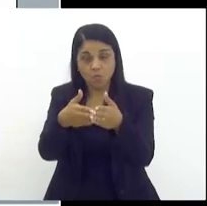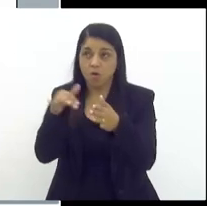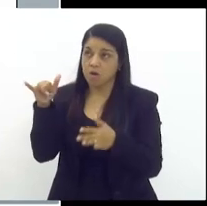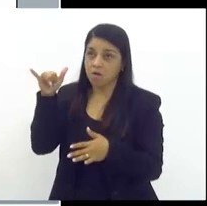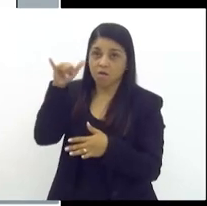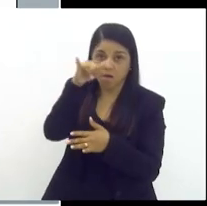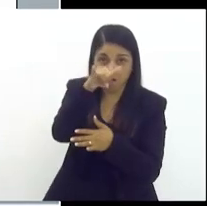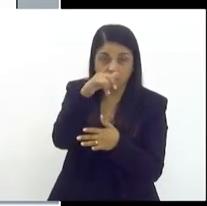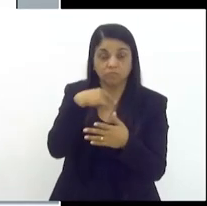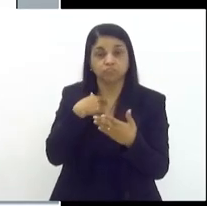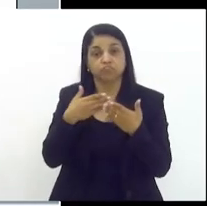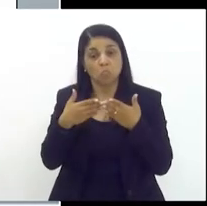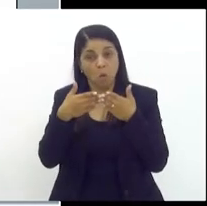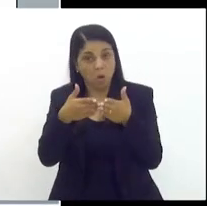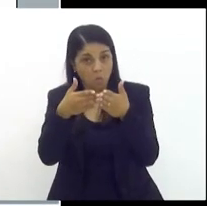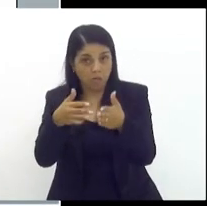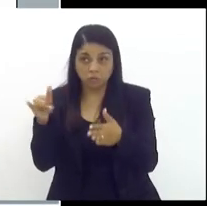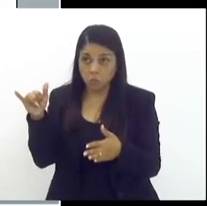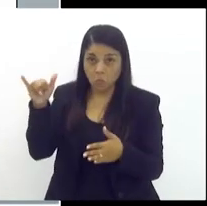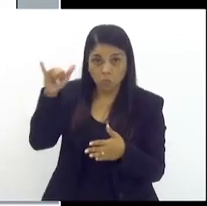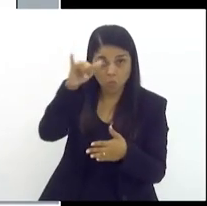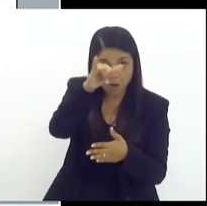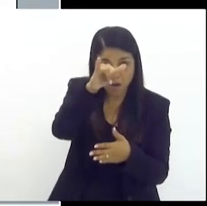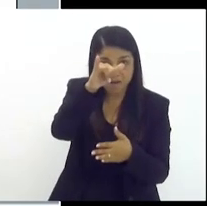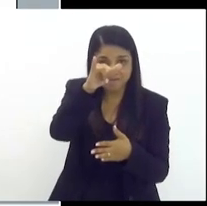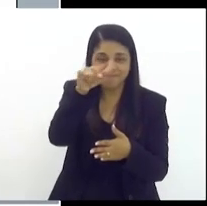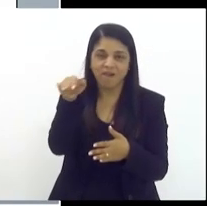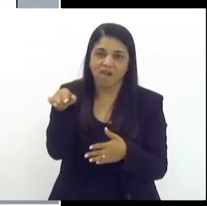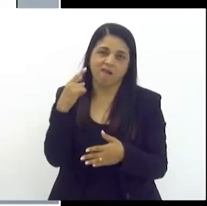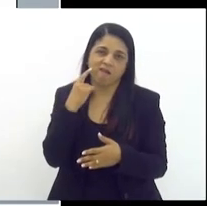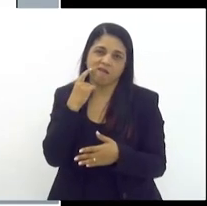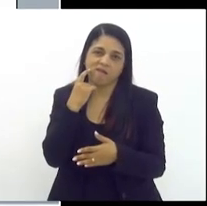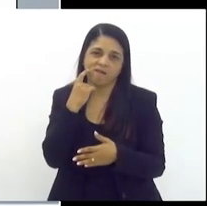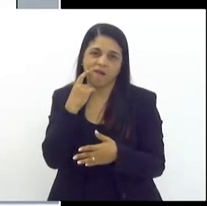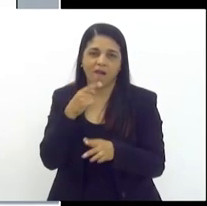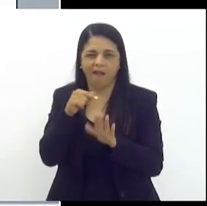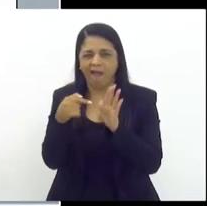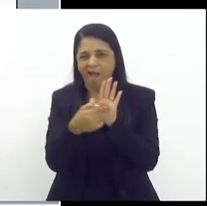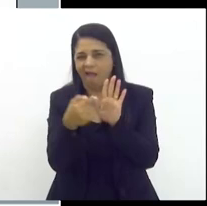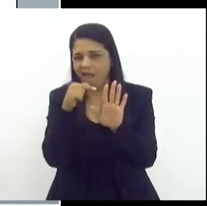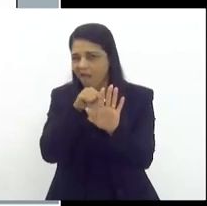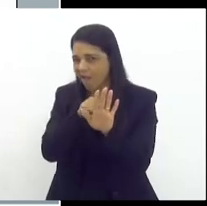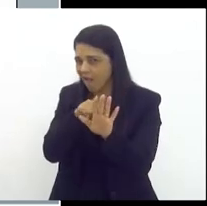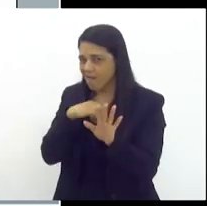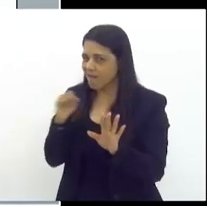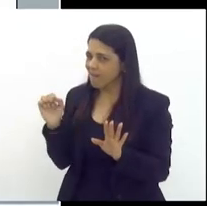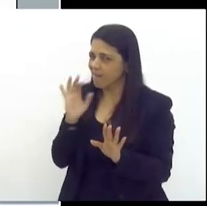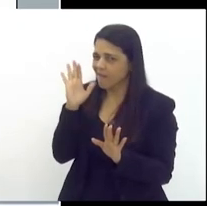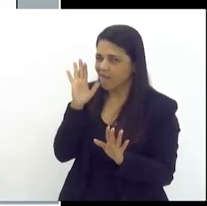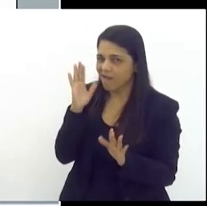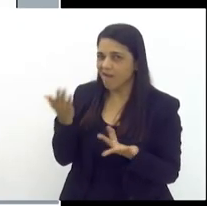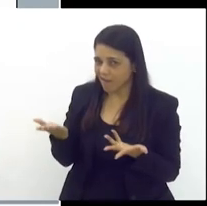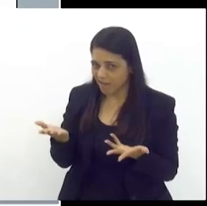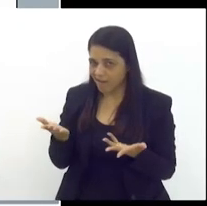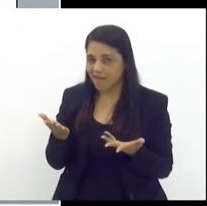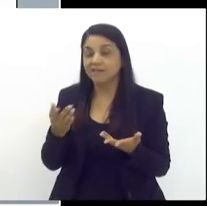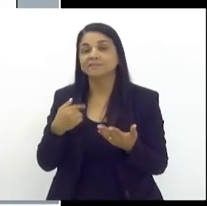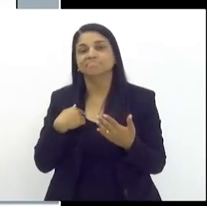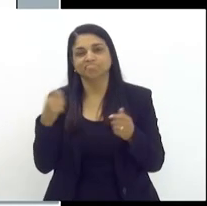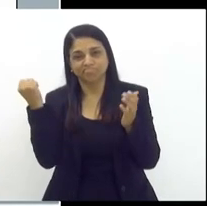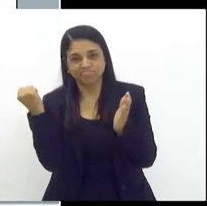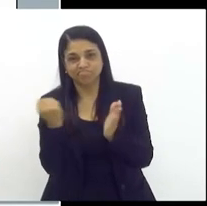o aquáticos e Aéreos é a nossa bala Juquinha porque vamos poder taxar as